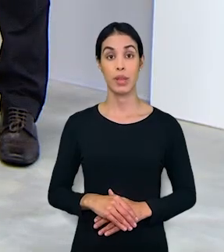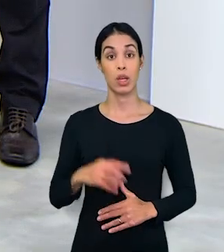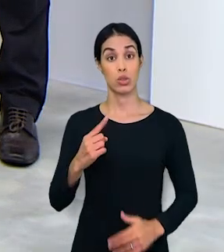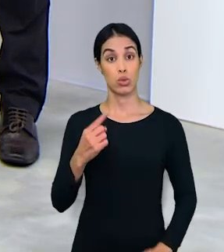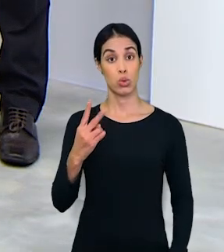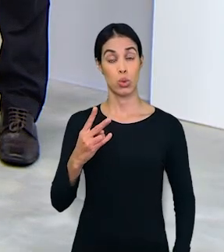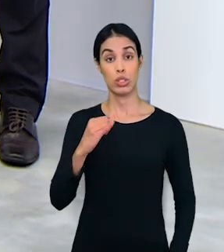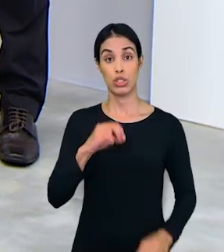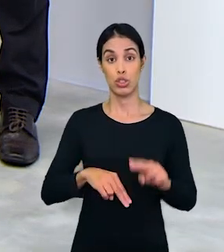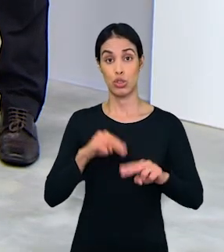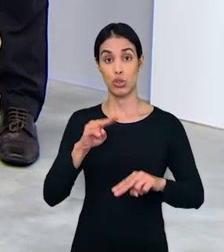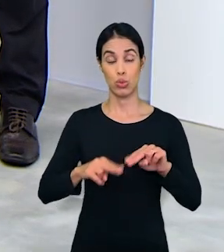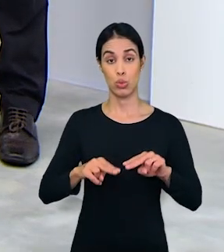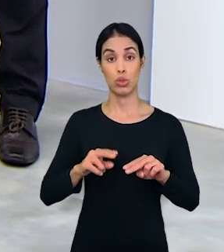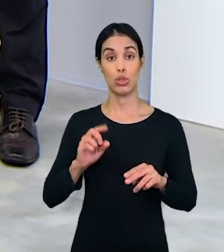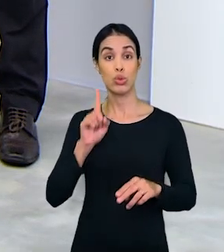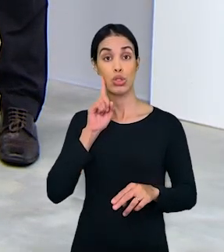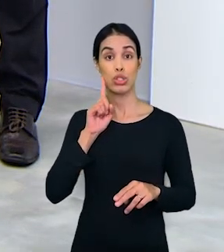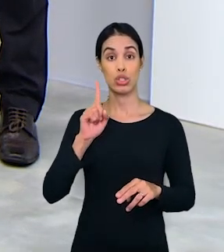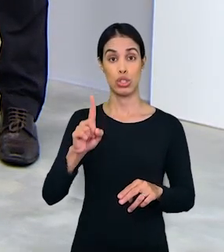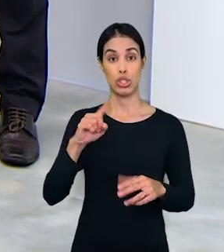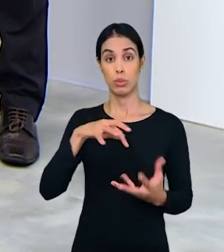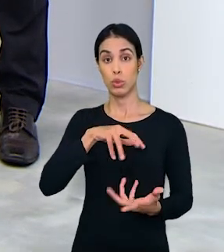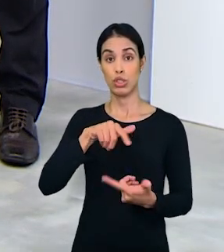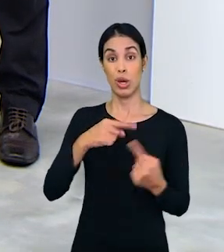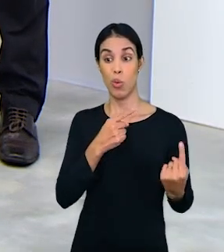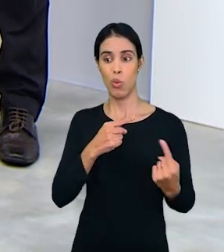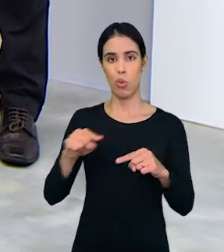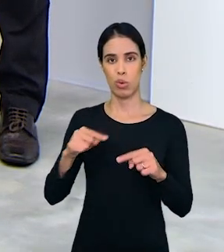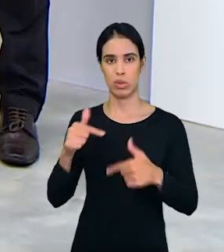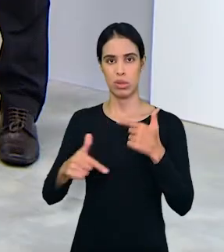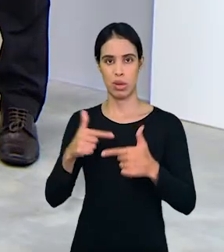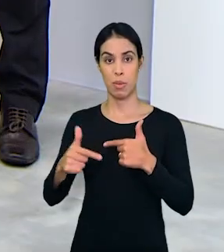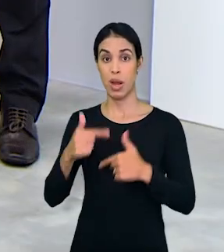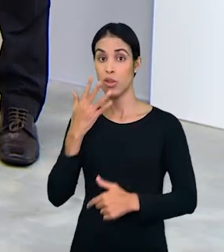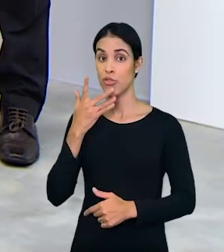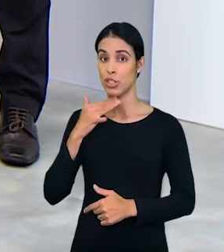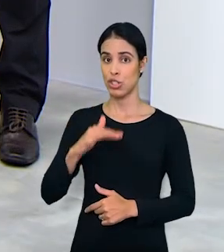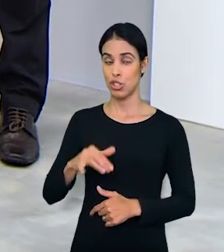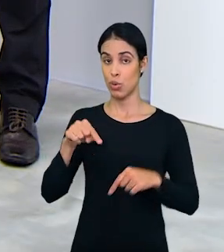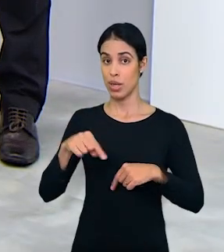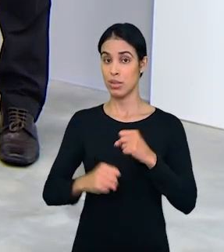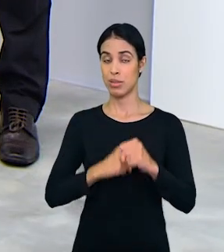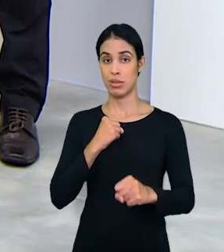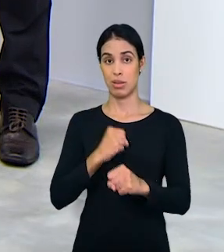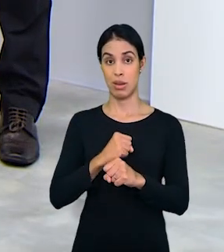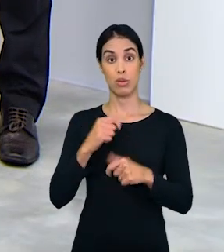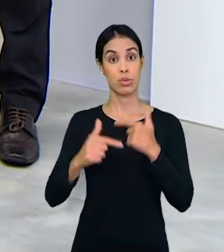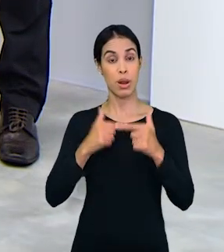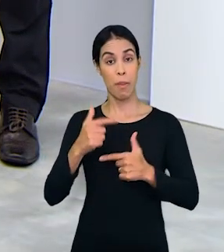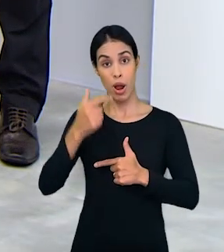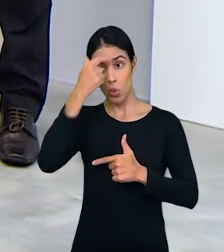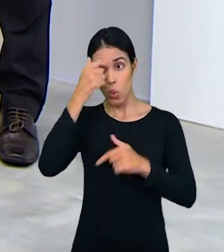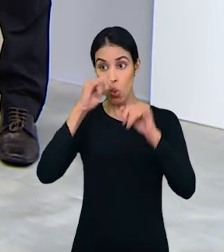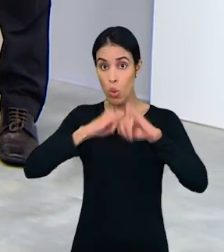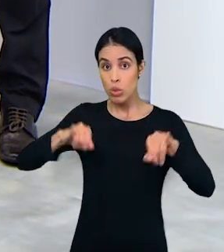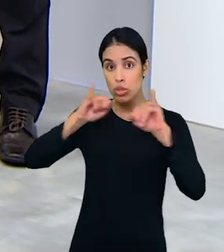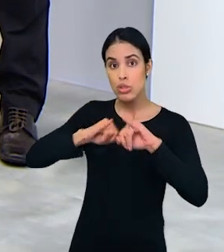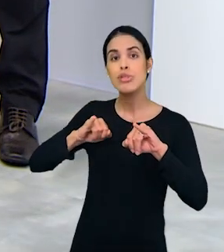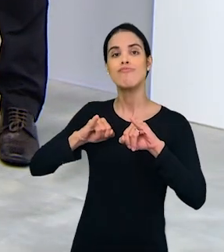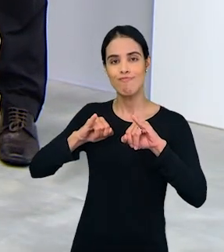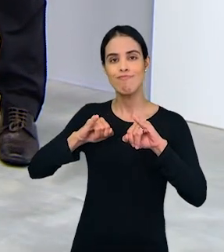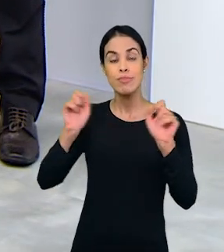– 12 de junho marca o Dia Mundial contra o Trabalho Infantil. Neste ano, a campanha de conscientização convoca